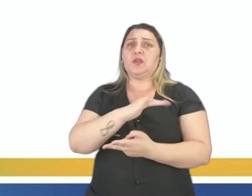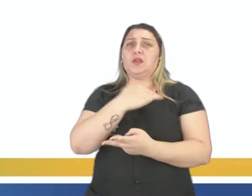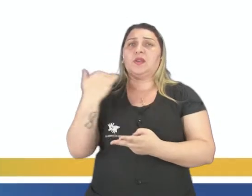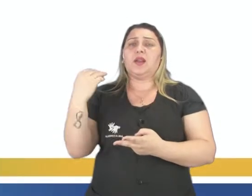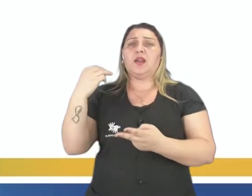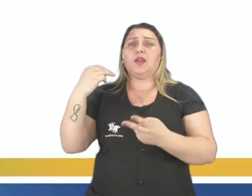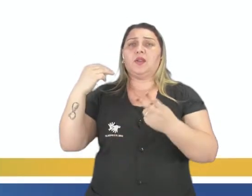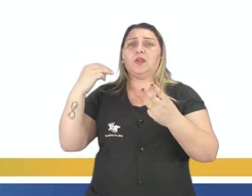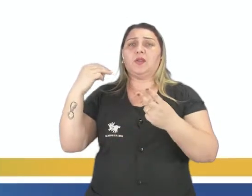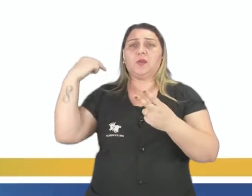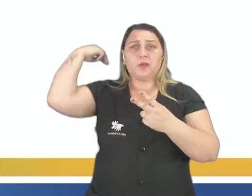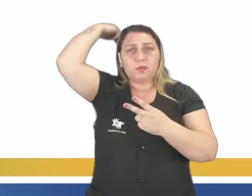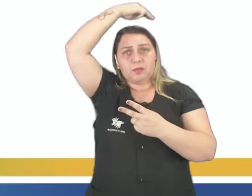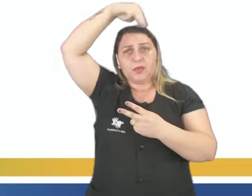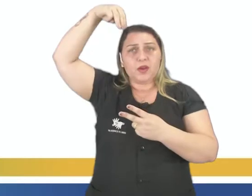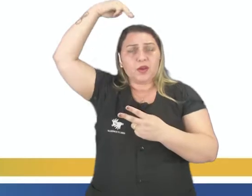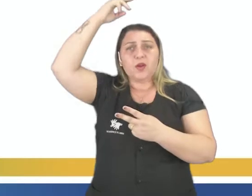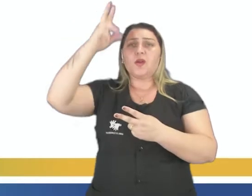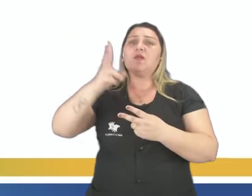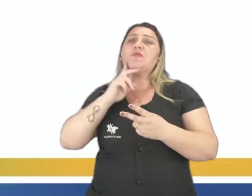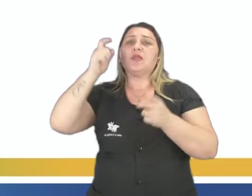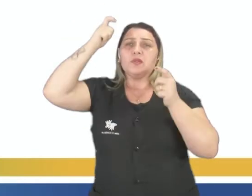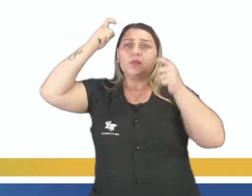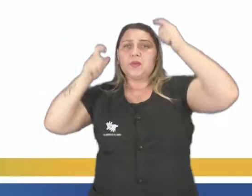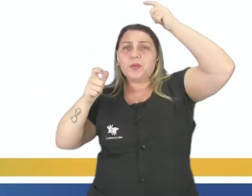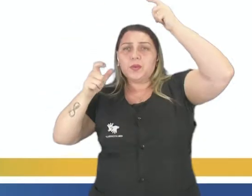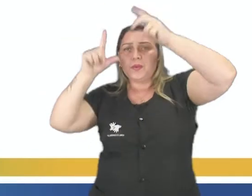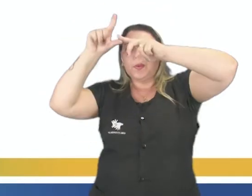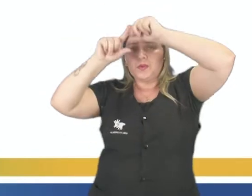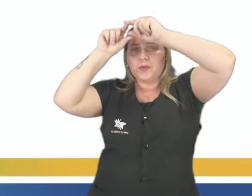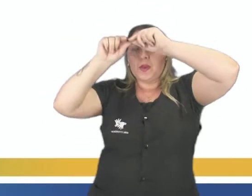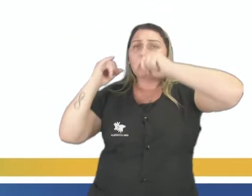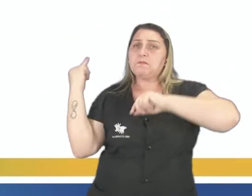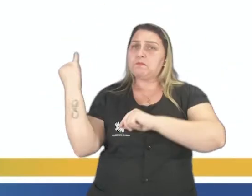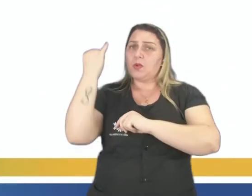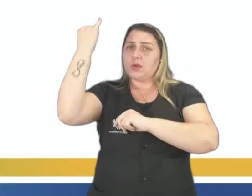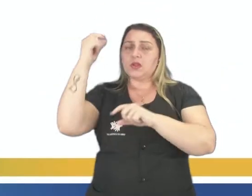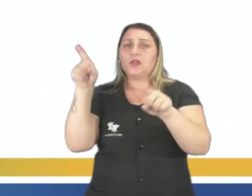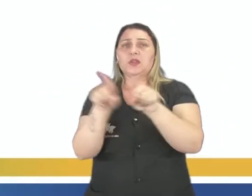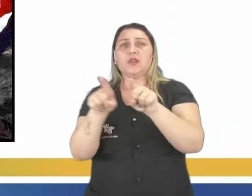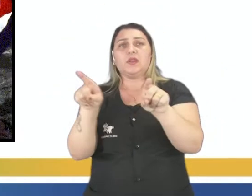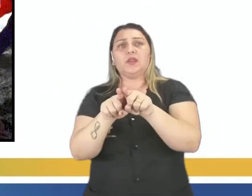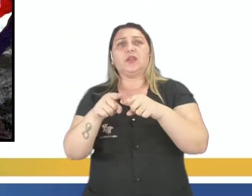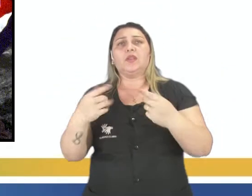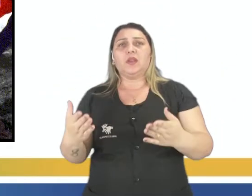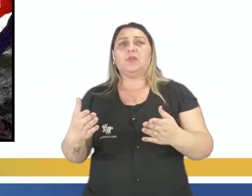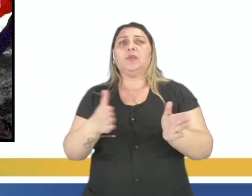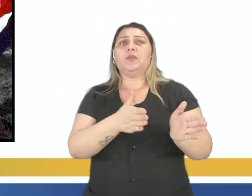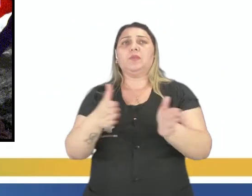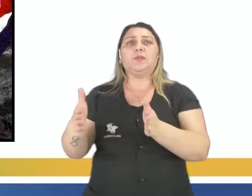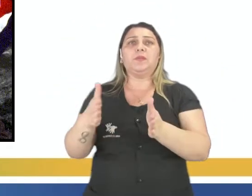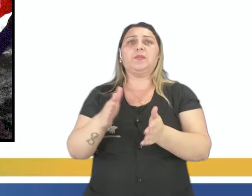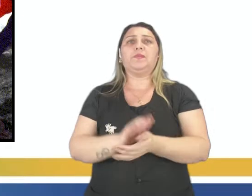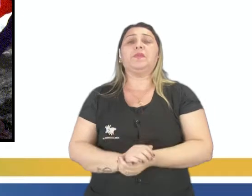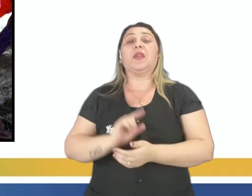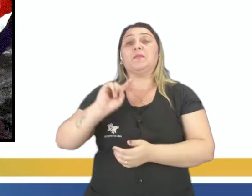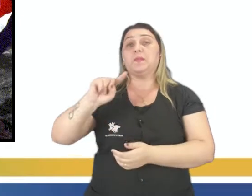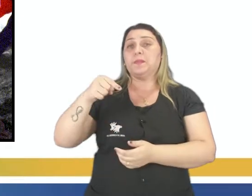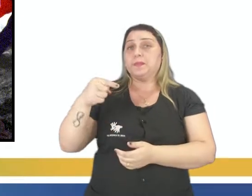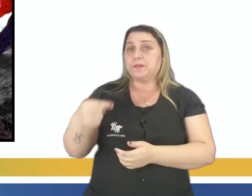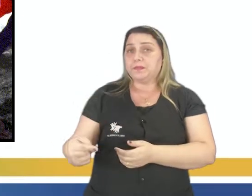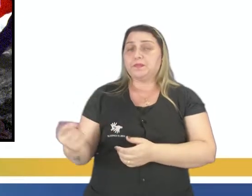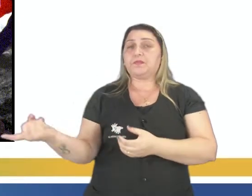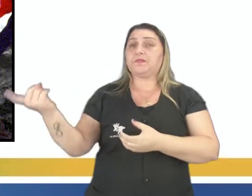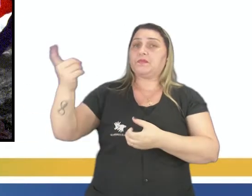México e lá ele conhece o Ernesto Che Guevara, né? Que vai ser uma figura muito importante aí também nesse processo, né? Depois